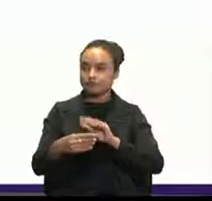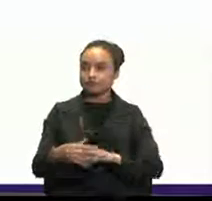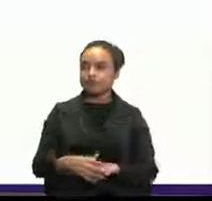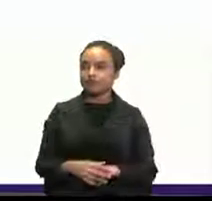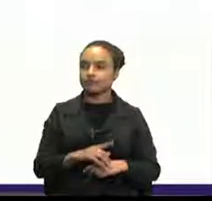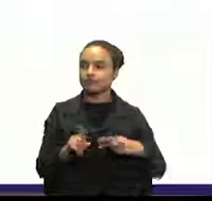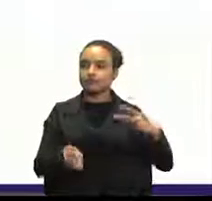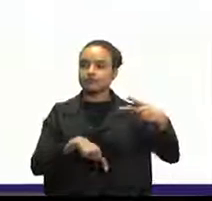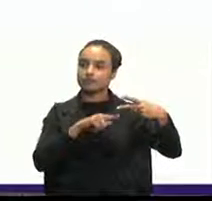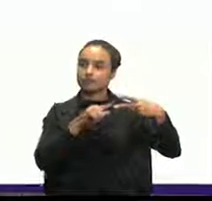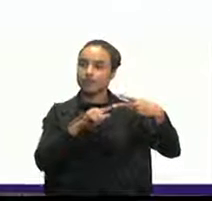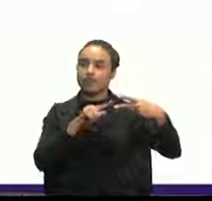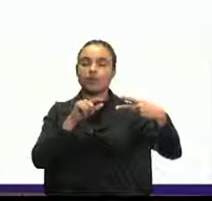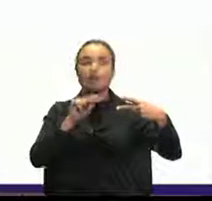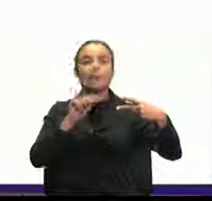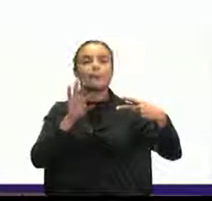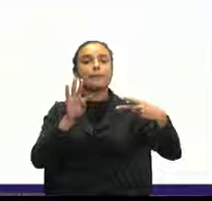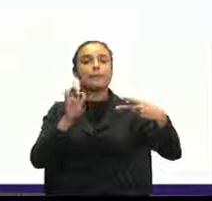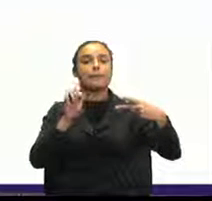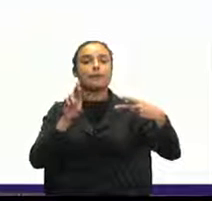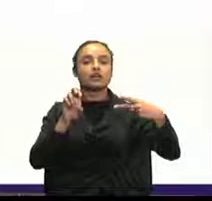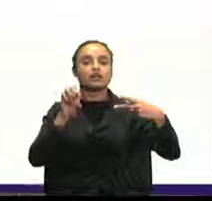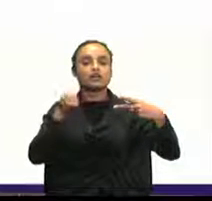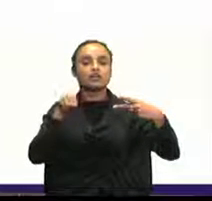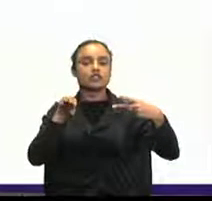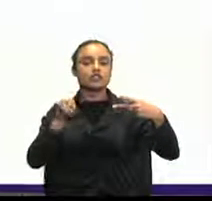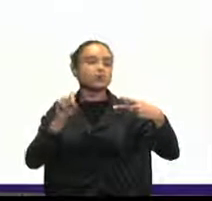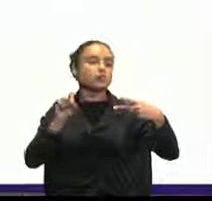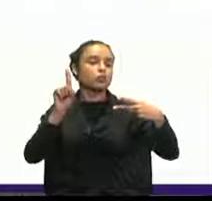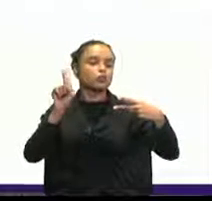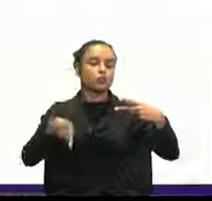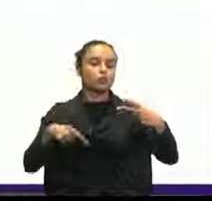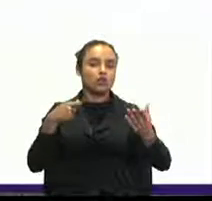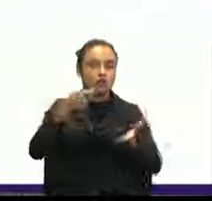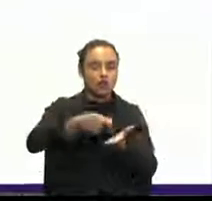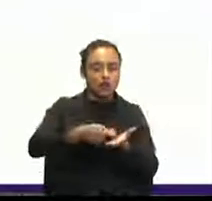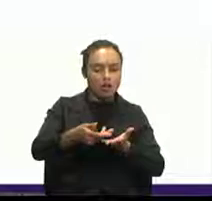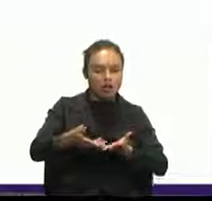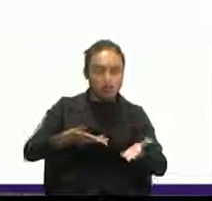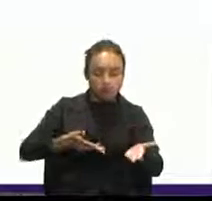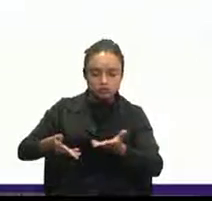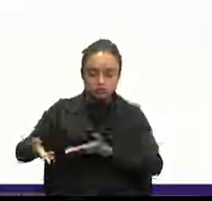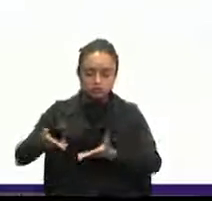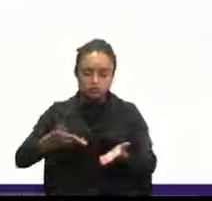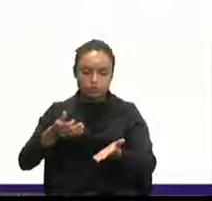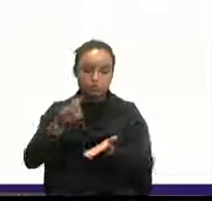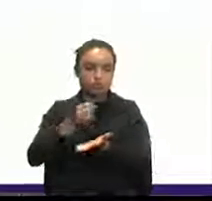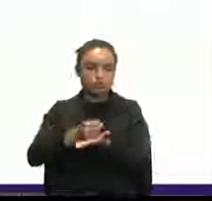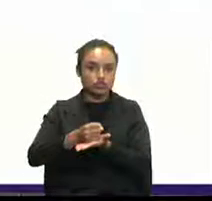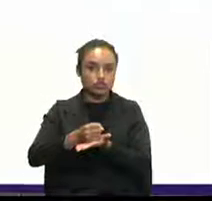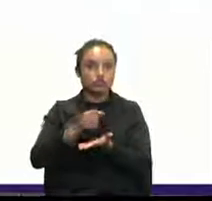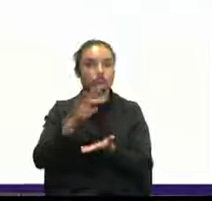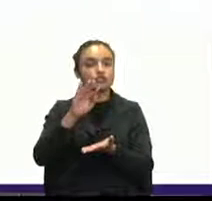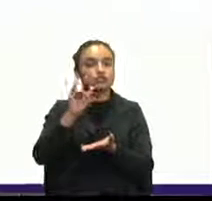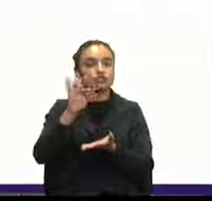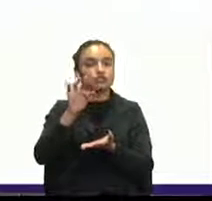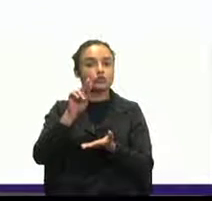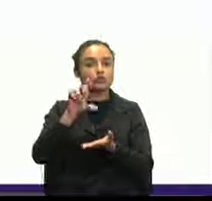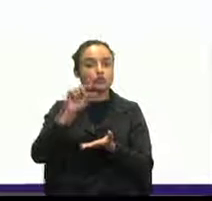estamos no mercado a termo mercado a termo são negociados títulos a um preço pré-fixado para